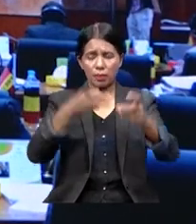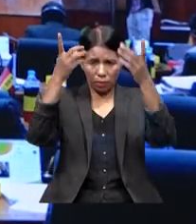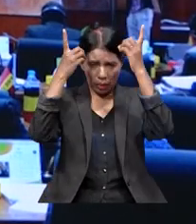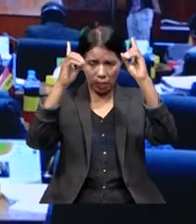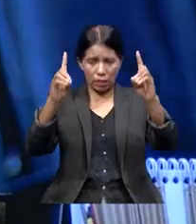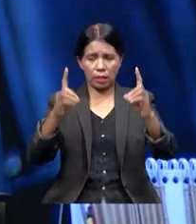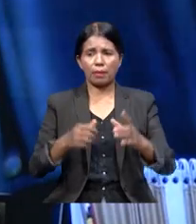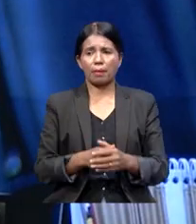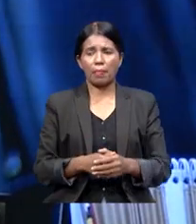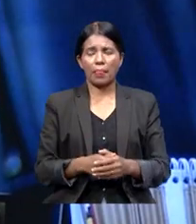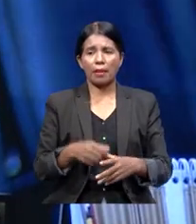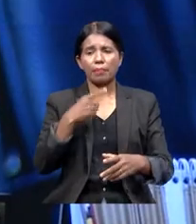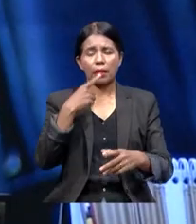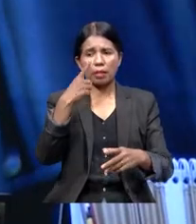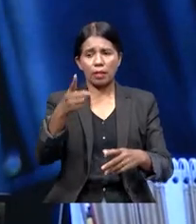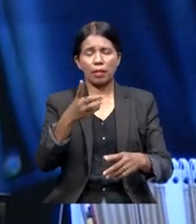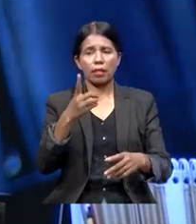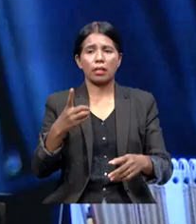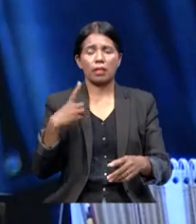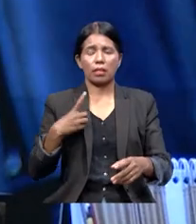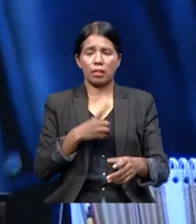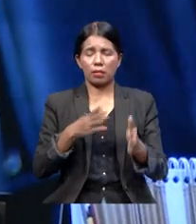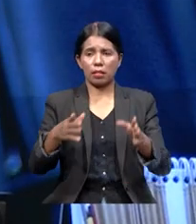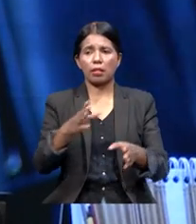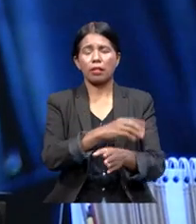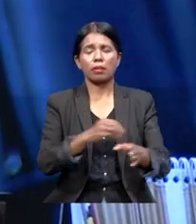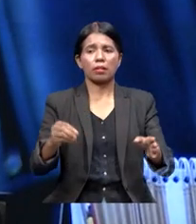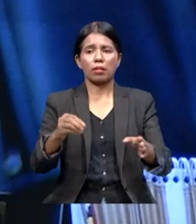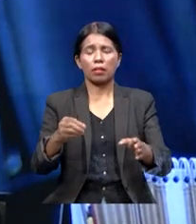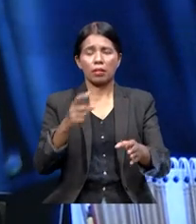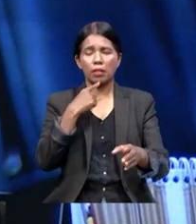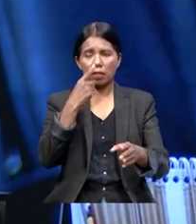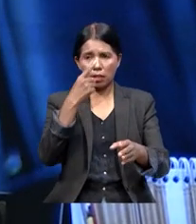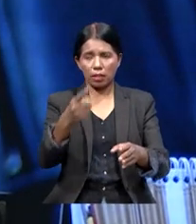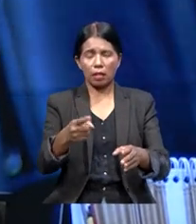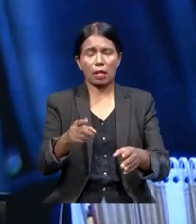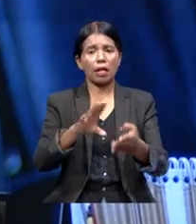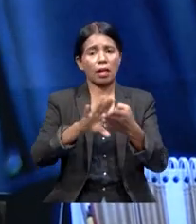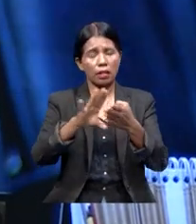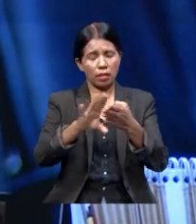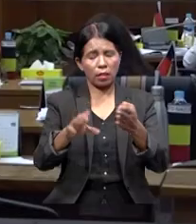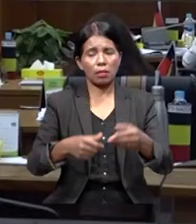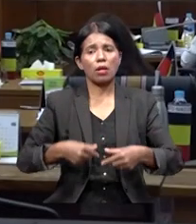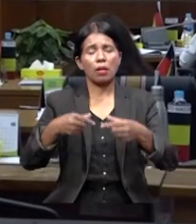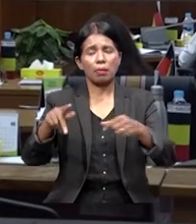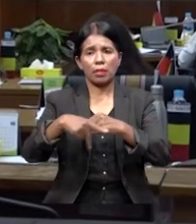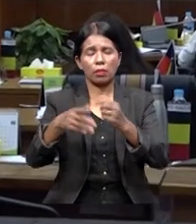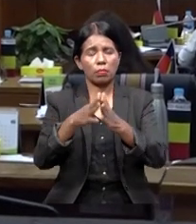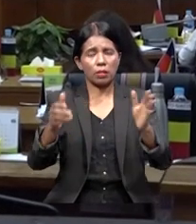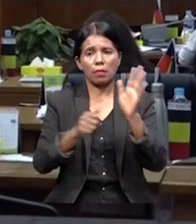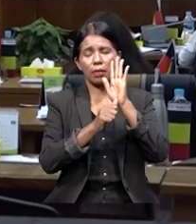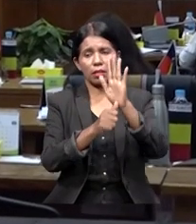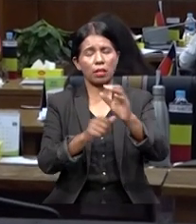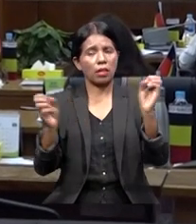Hatamba preocupação bancada Fretilin niane, deputado Patrocínio Fernandes, li husi sesang ponto de ordem hateten, pedido nebe mak bancada oposição sira apresenta ne